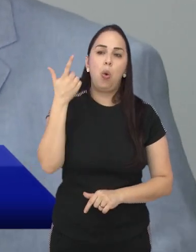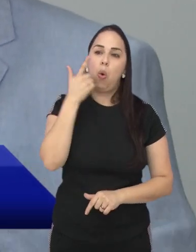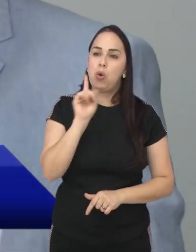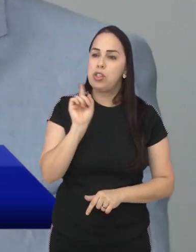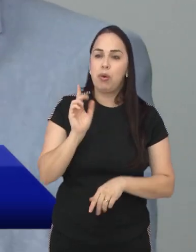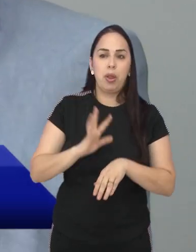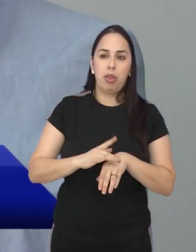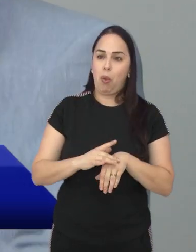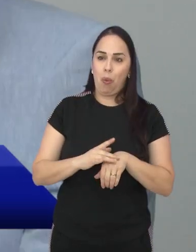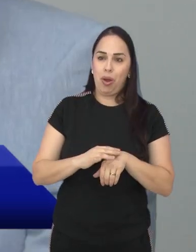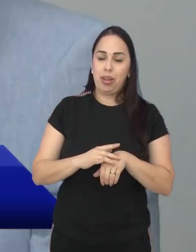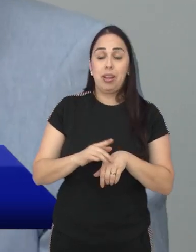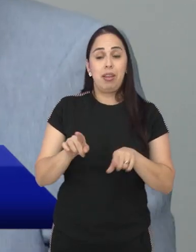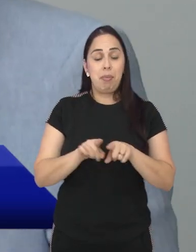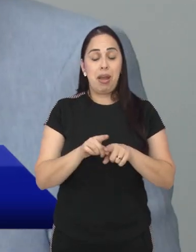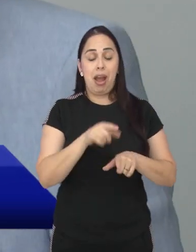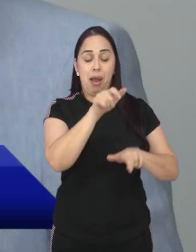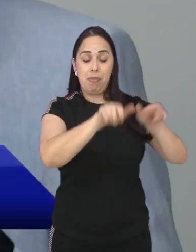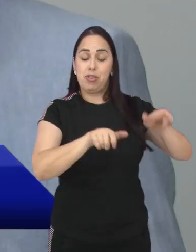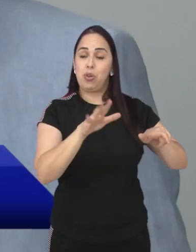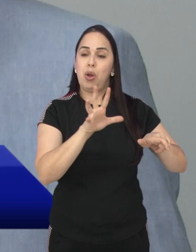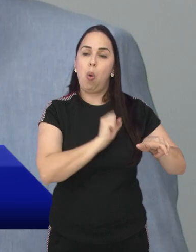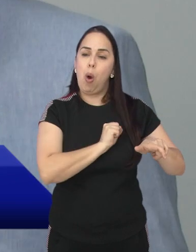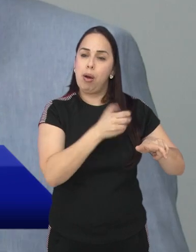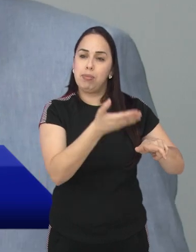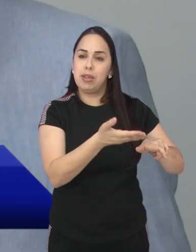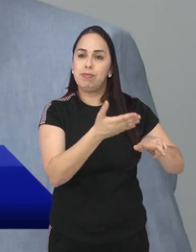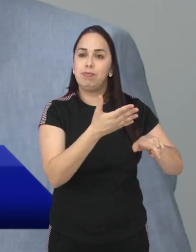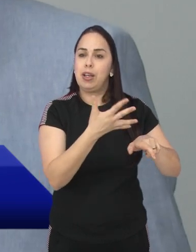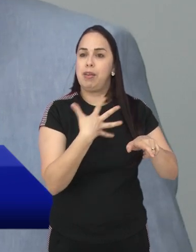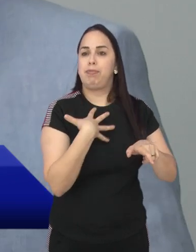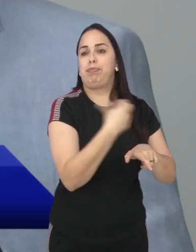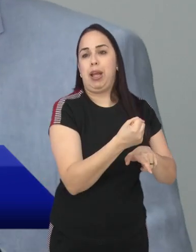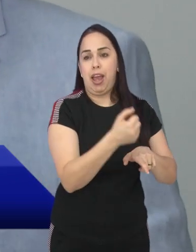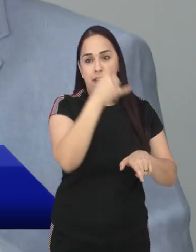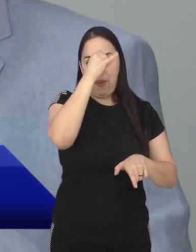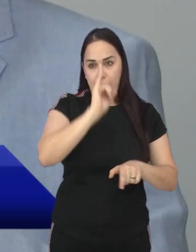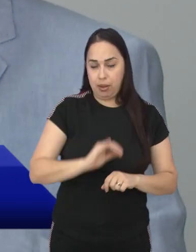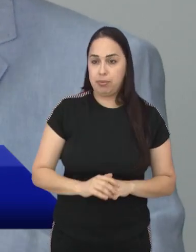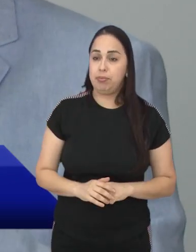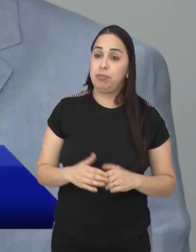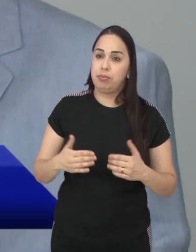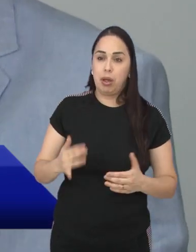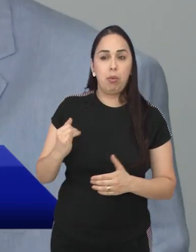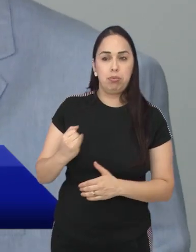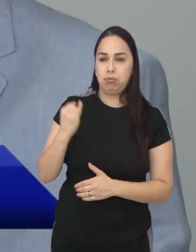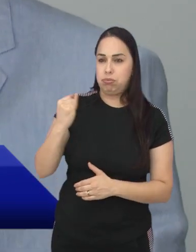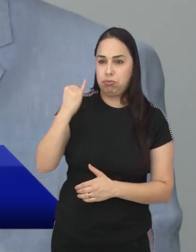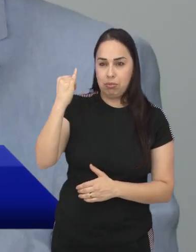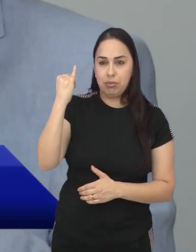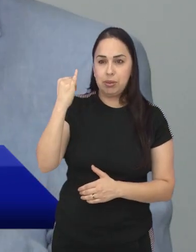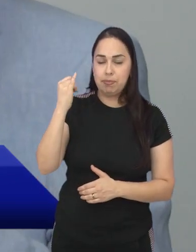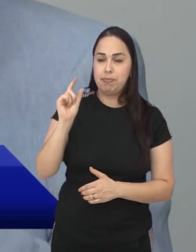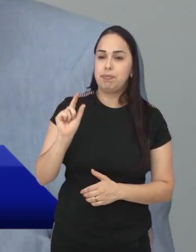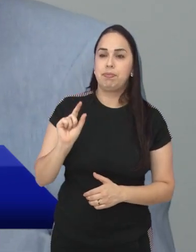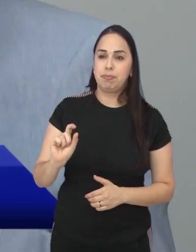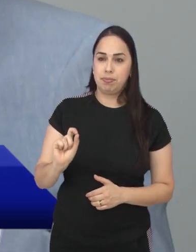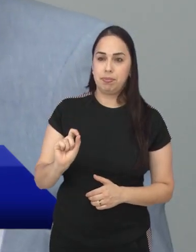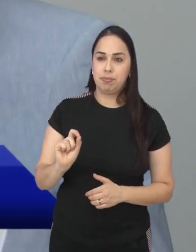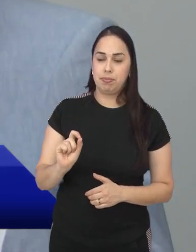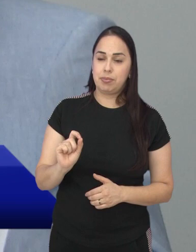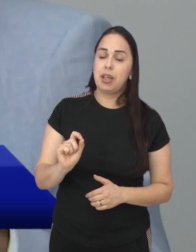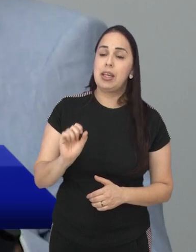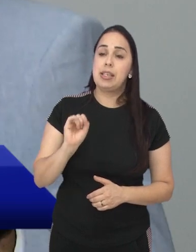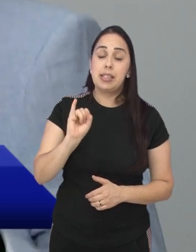adoeça impede que a pessoa que eu ame a doença também tá então uma coisa que eu acho muito relevante é a ideia